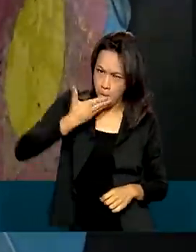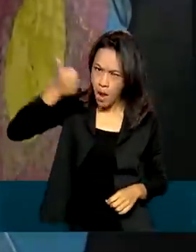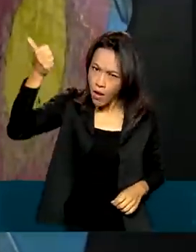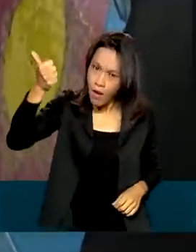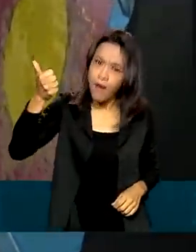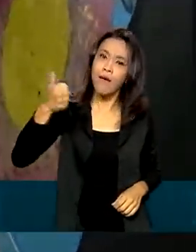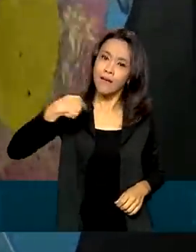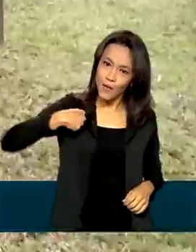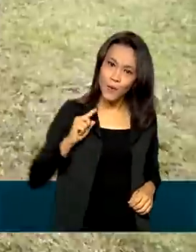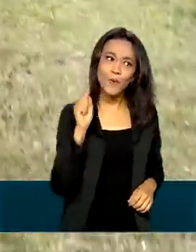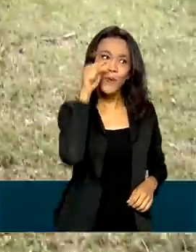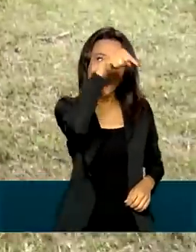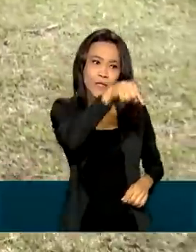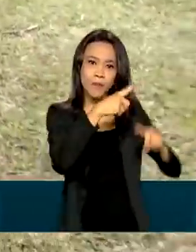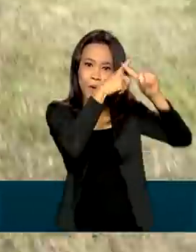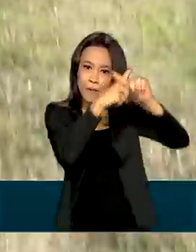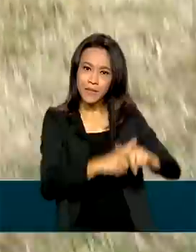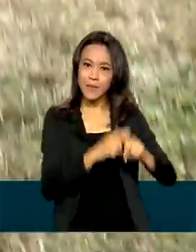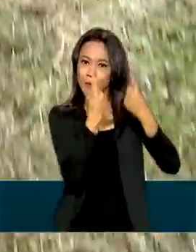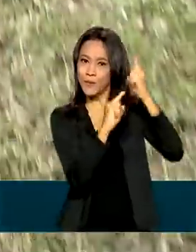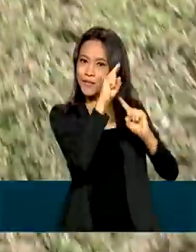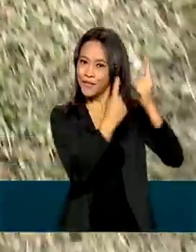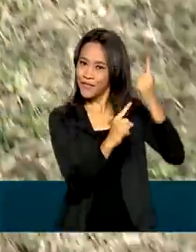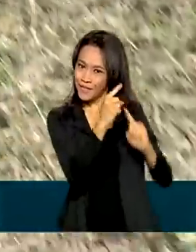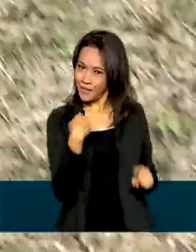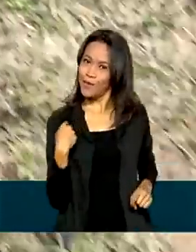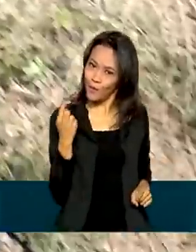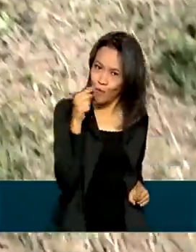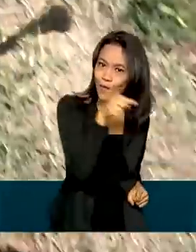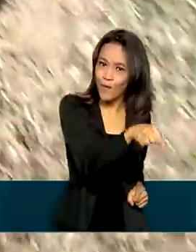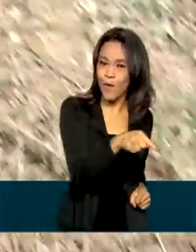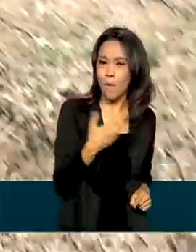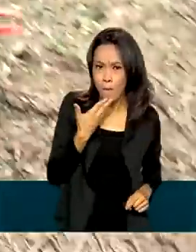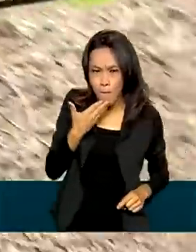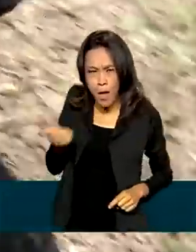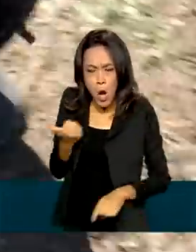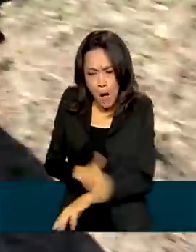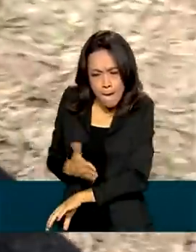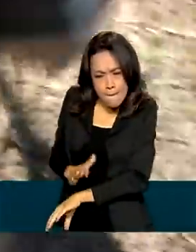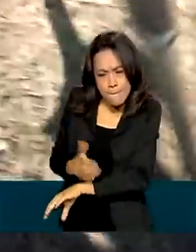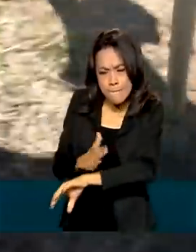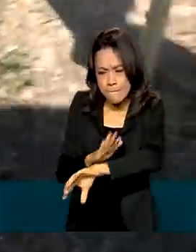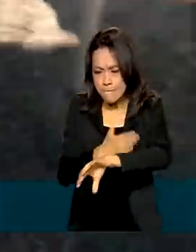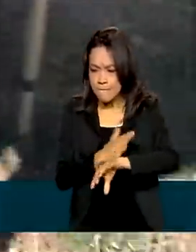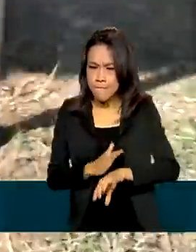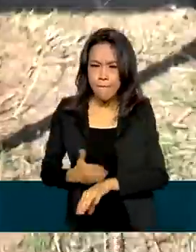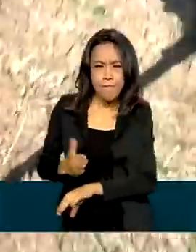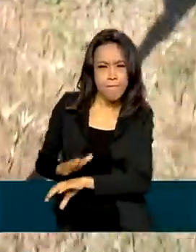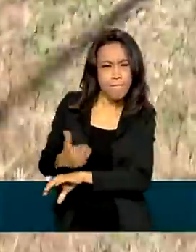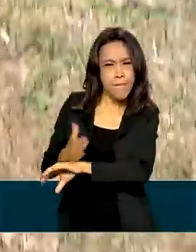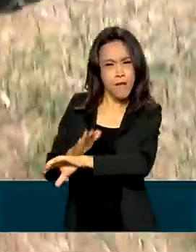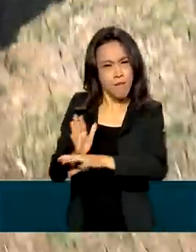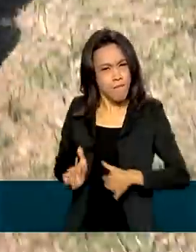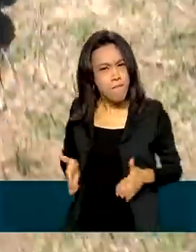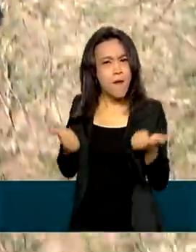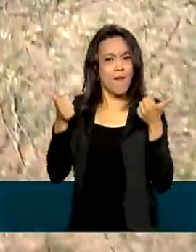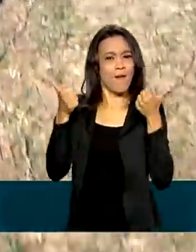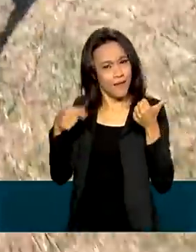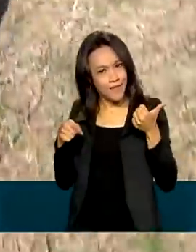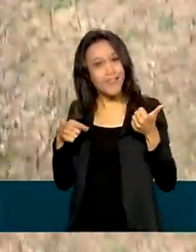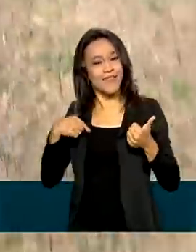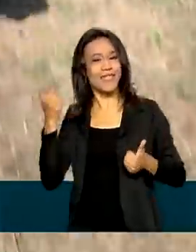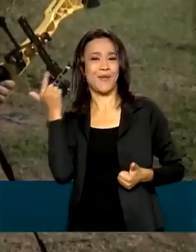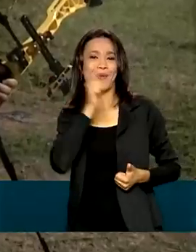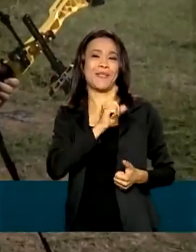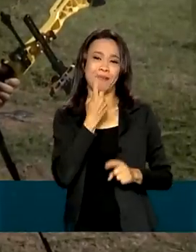estou indo para o Pan-Americano, no Chile, né? Então, quanto melhor a condição de treinamento, isso vai refletir